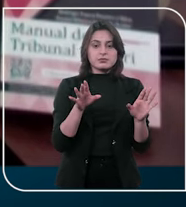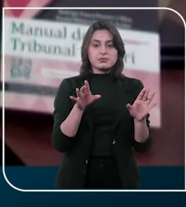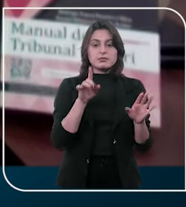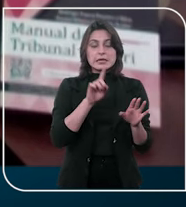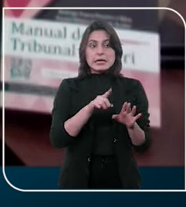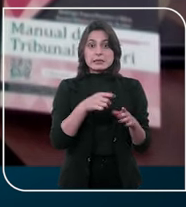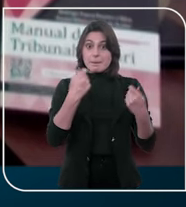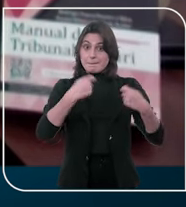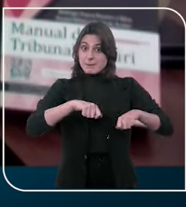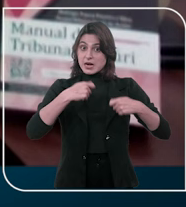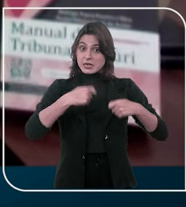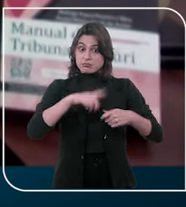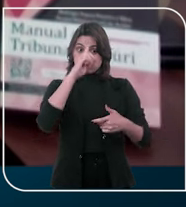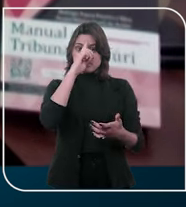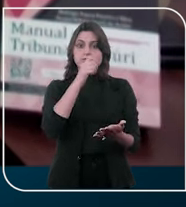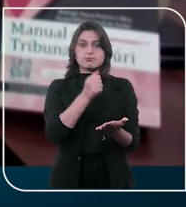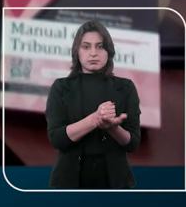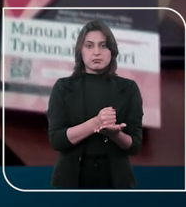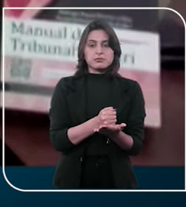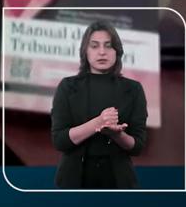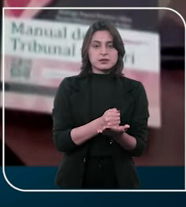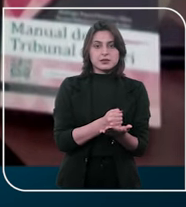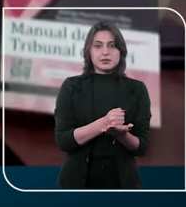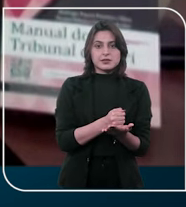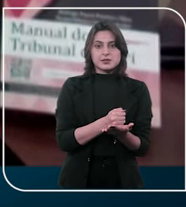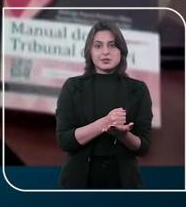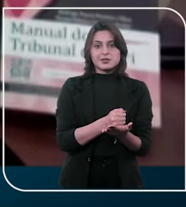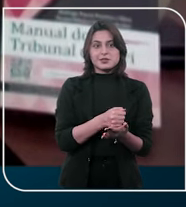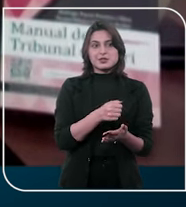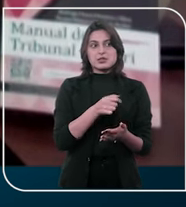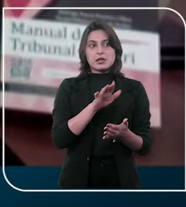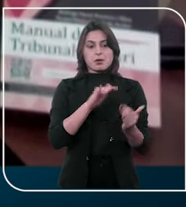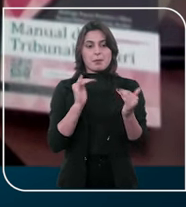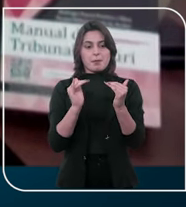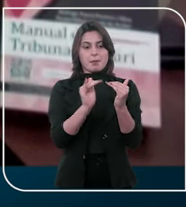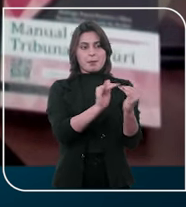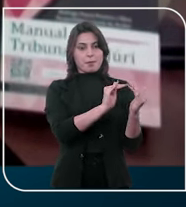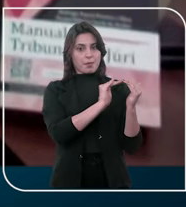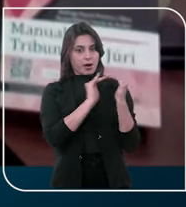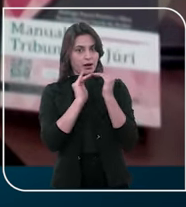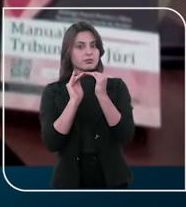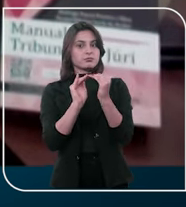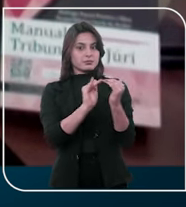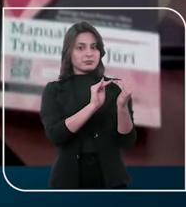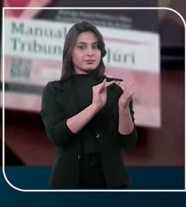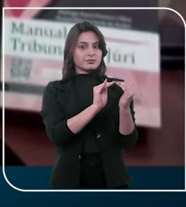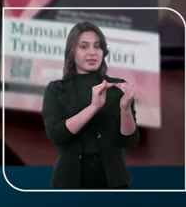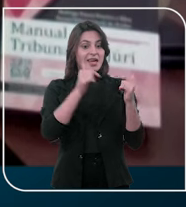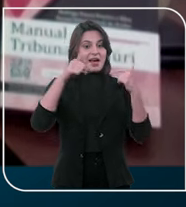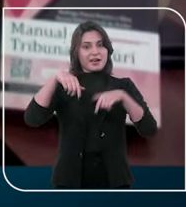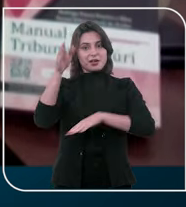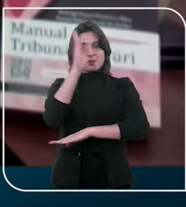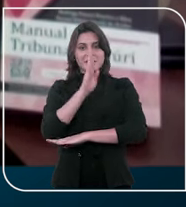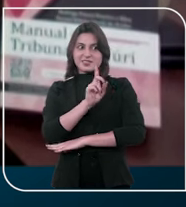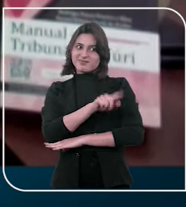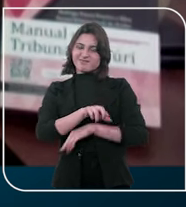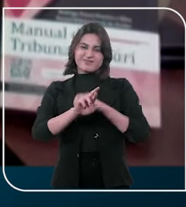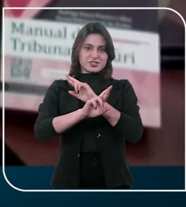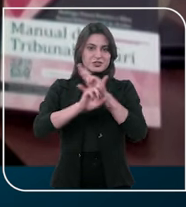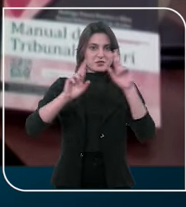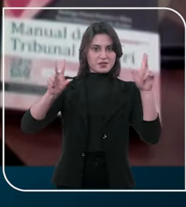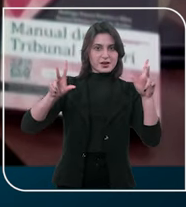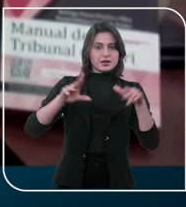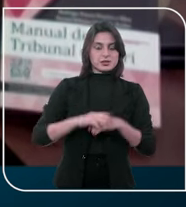de maneira consensual, unânime, no Brasil, não. A decisão é por maioria de votos.